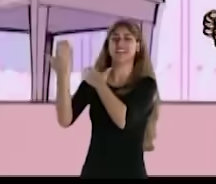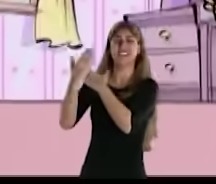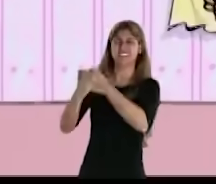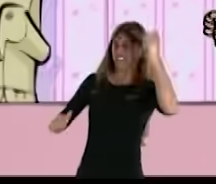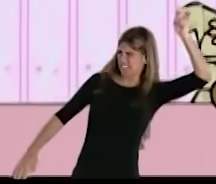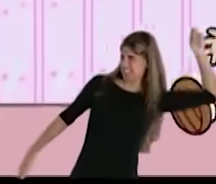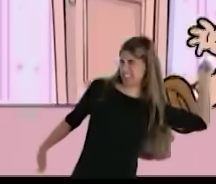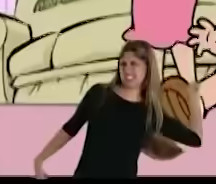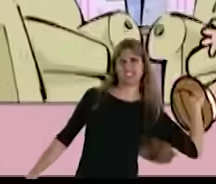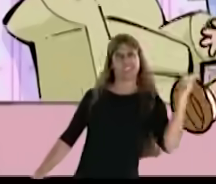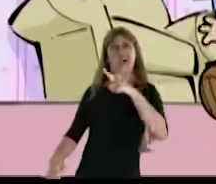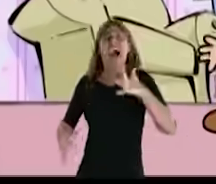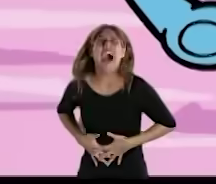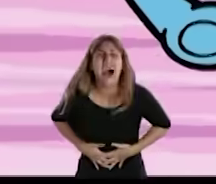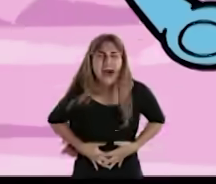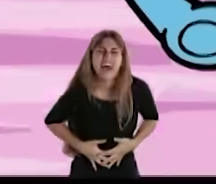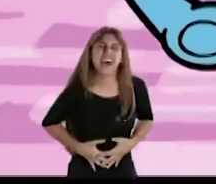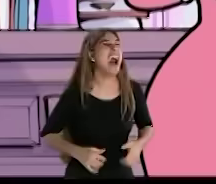Socorro, Violeta Biju.